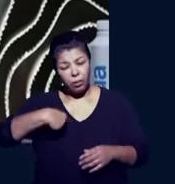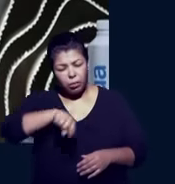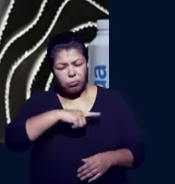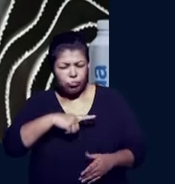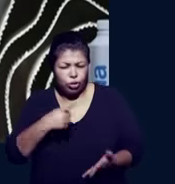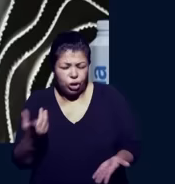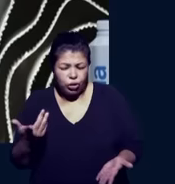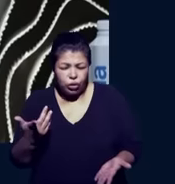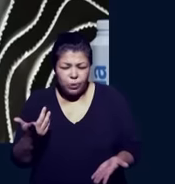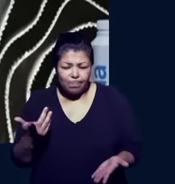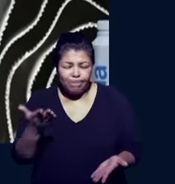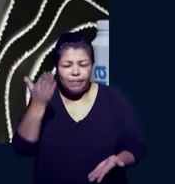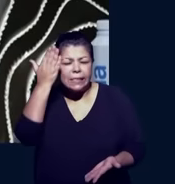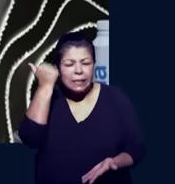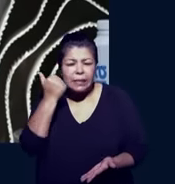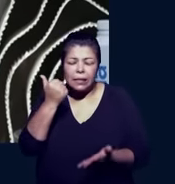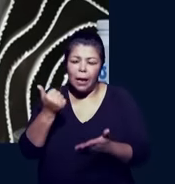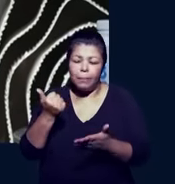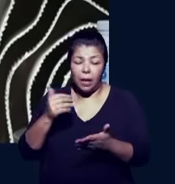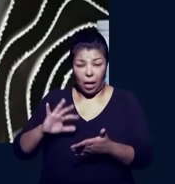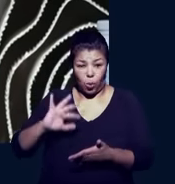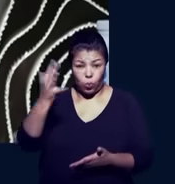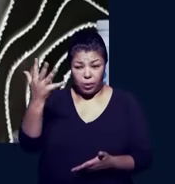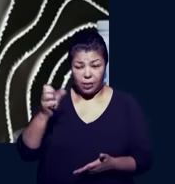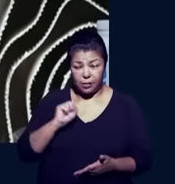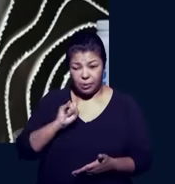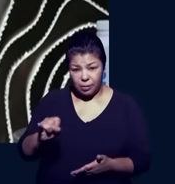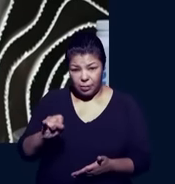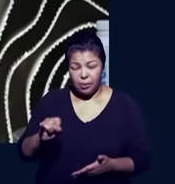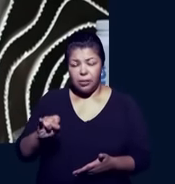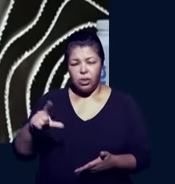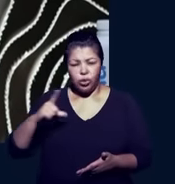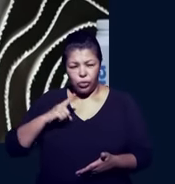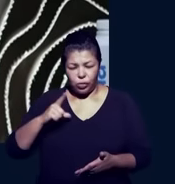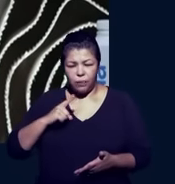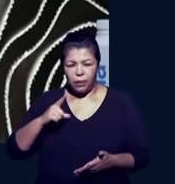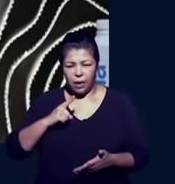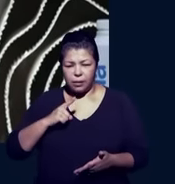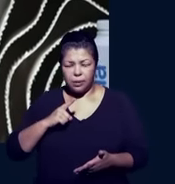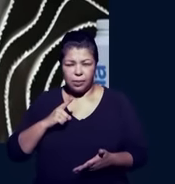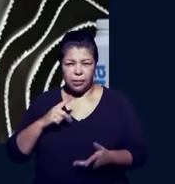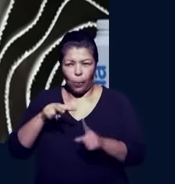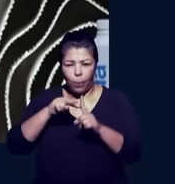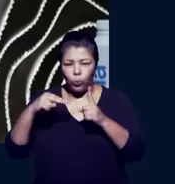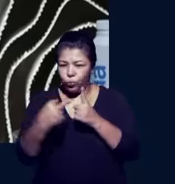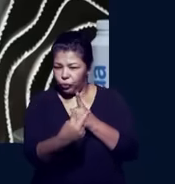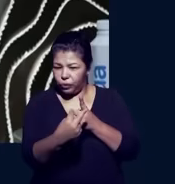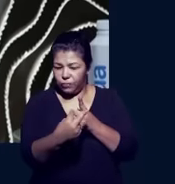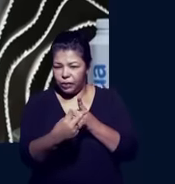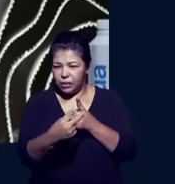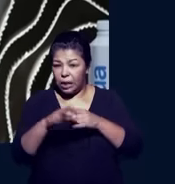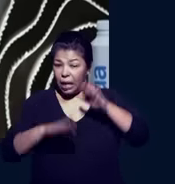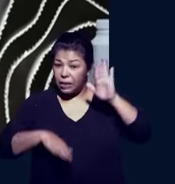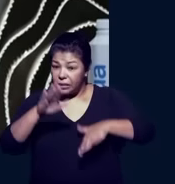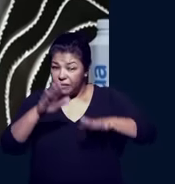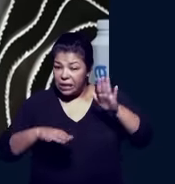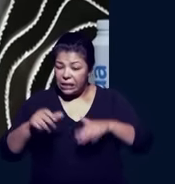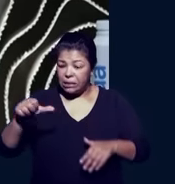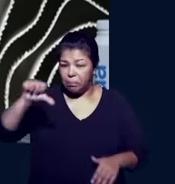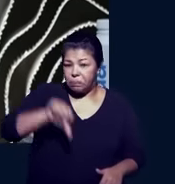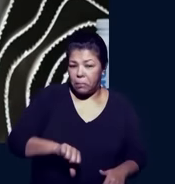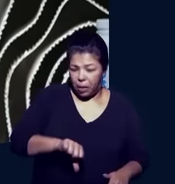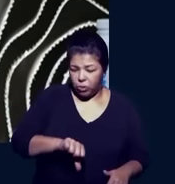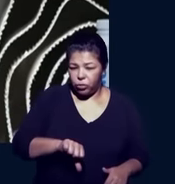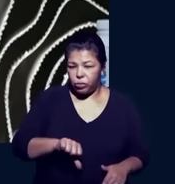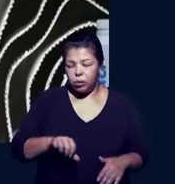investidor internacional né o investidor externo tivessem com alguma visão mais pessimista que é o contrário do que você colocou então olhando